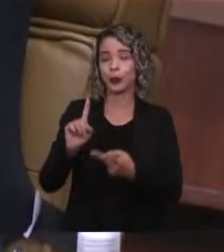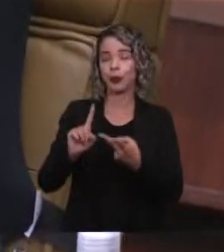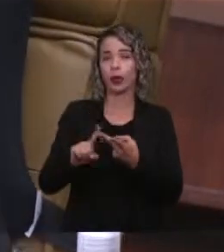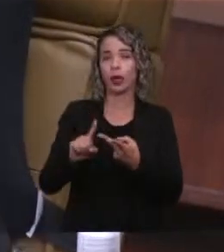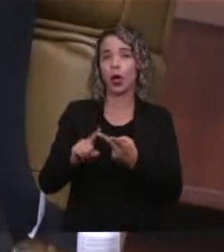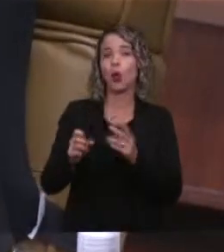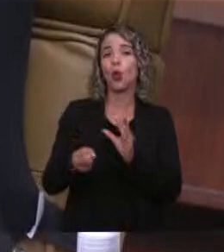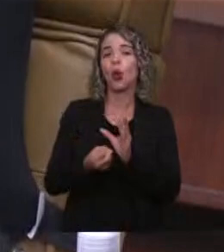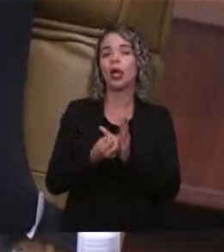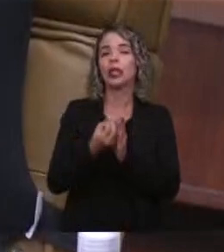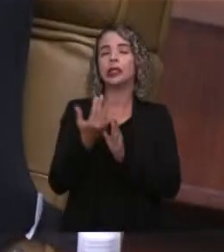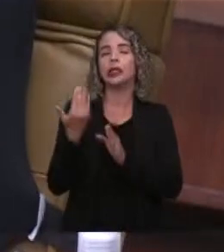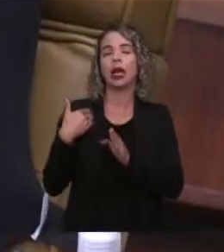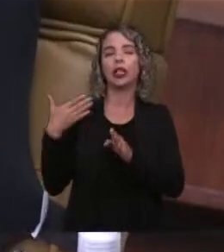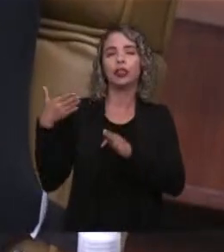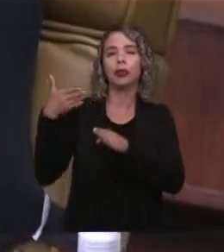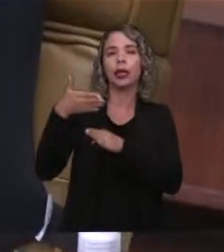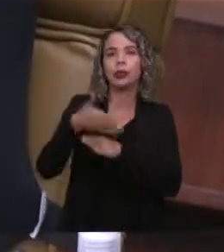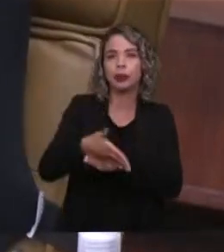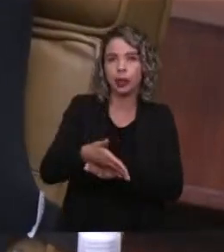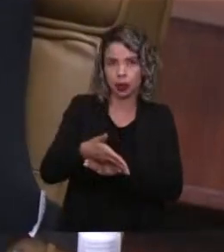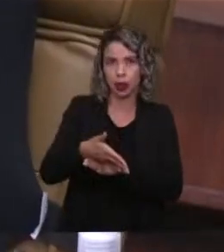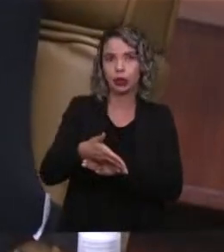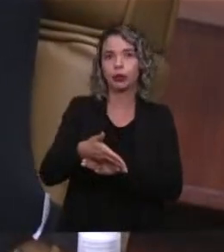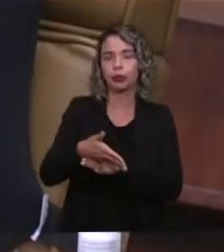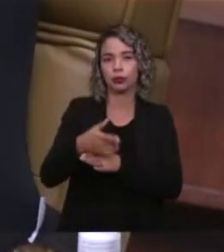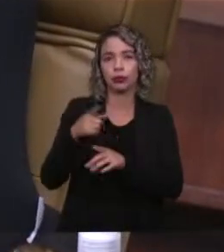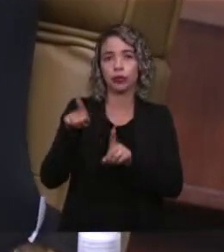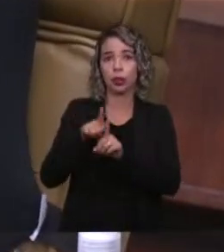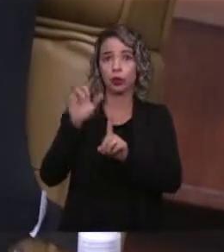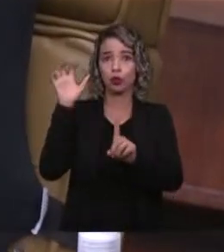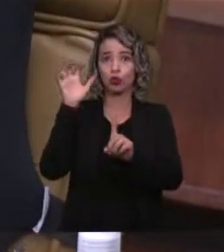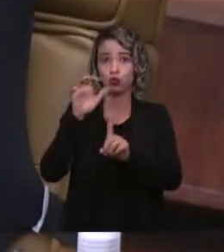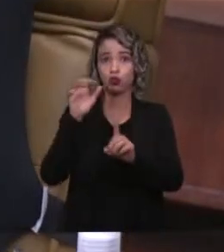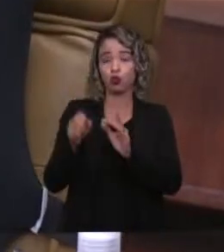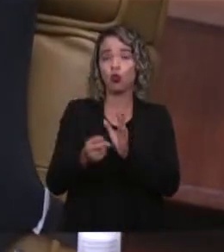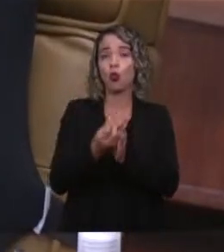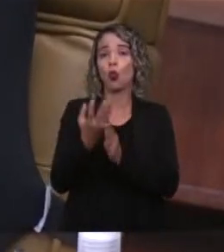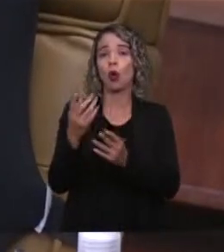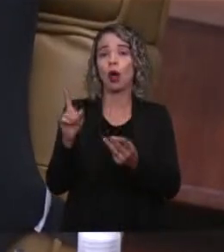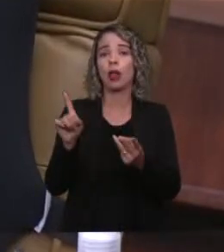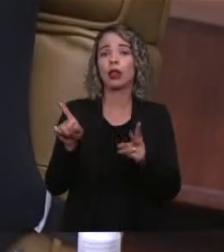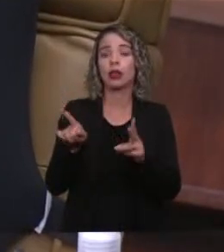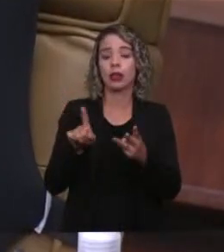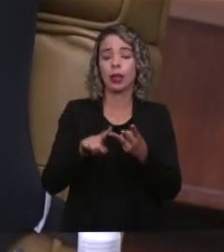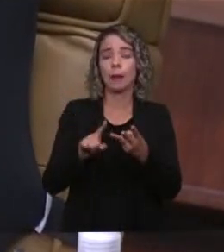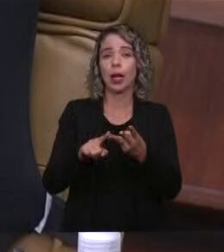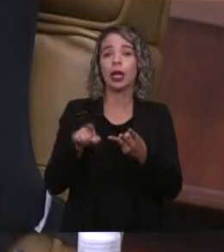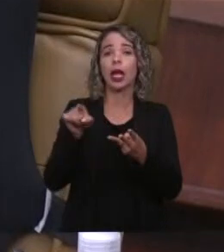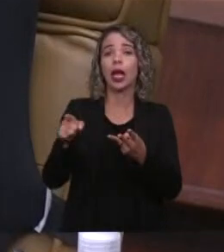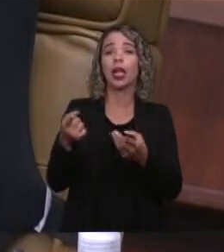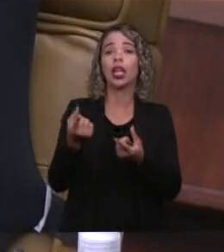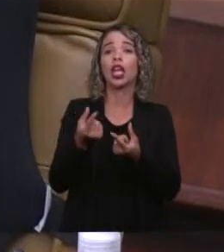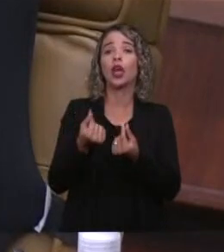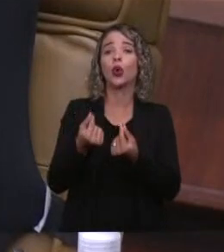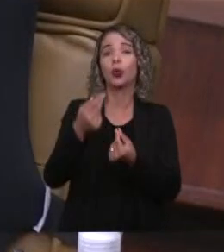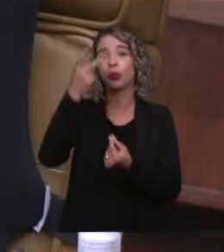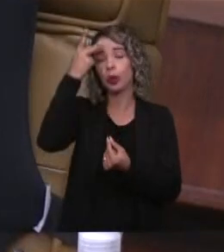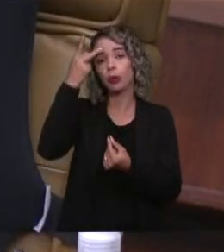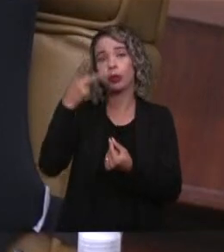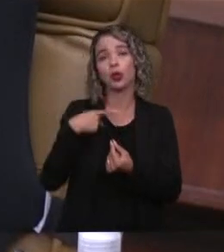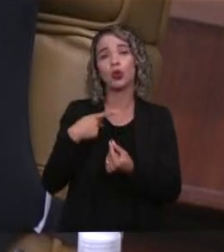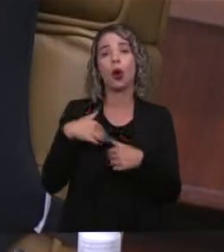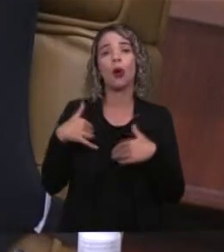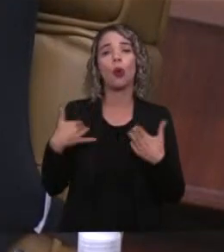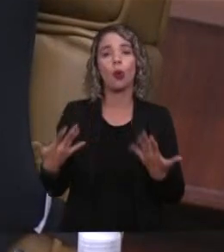de participação do agente na realização do ilícito, a sua capacidade econômica, o